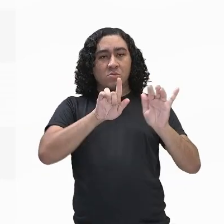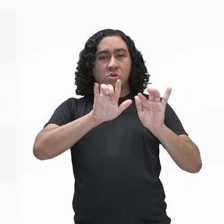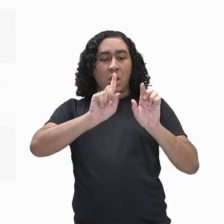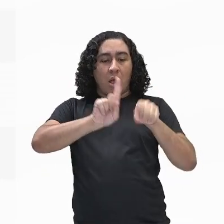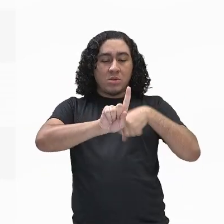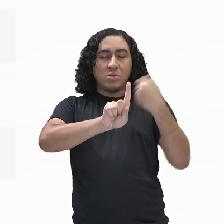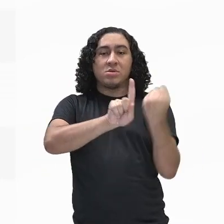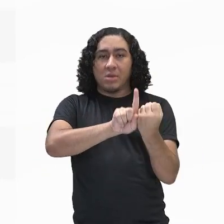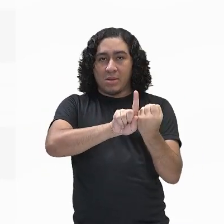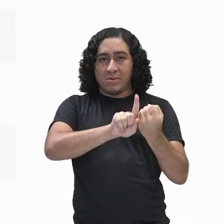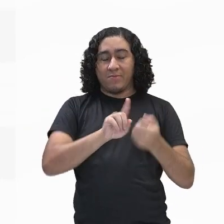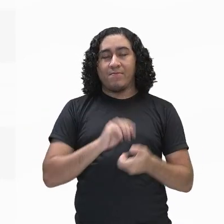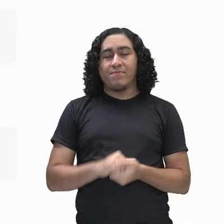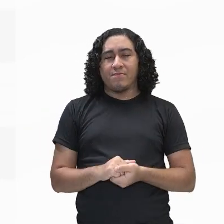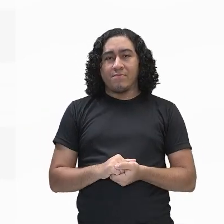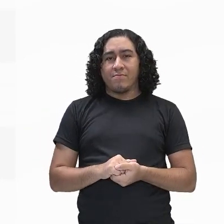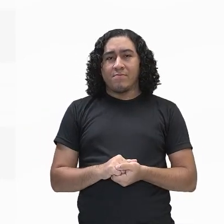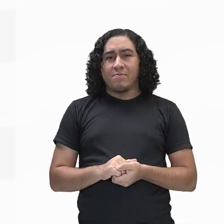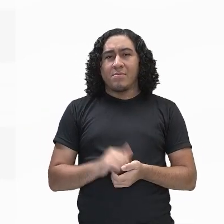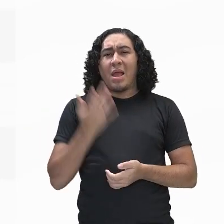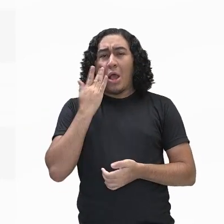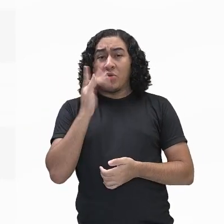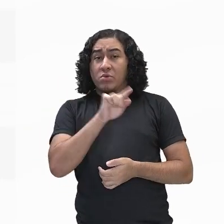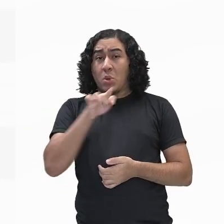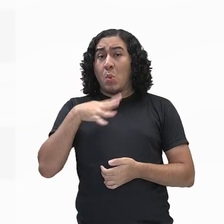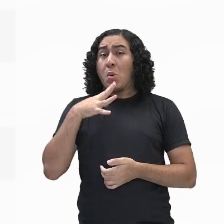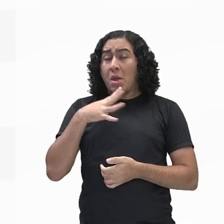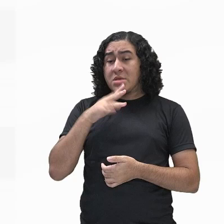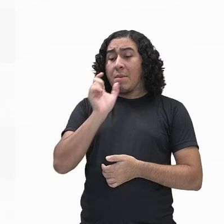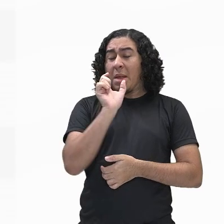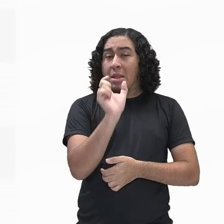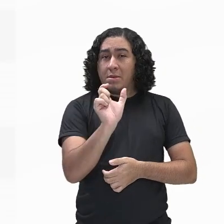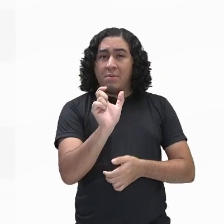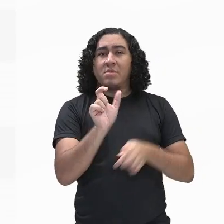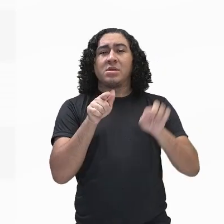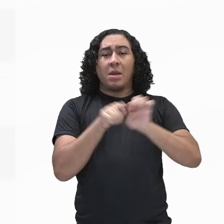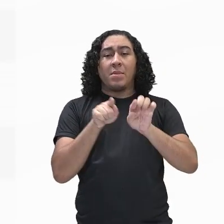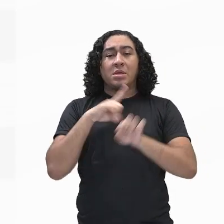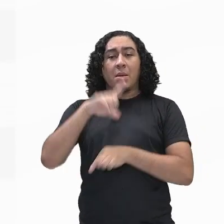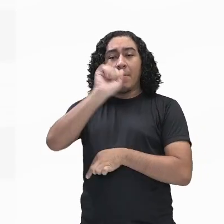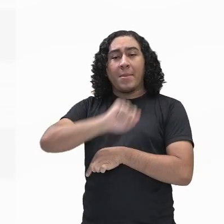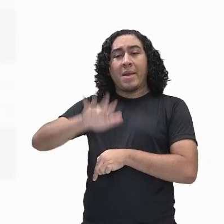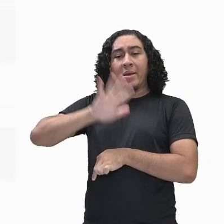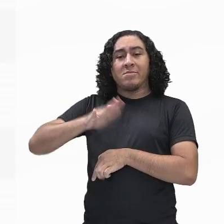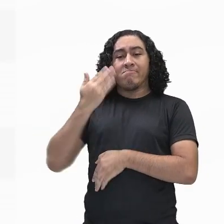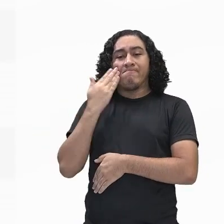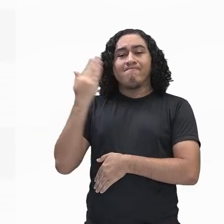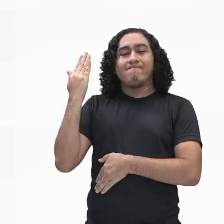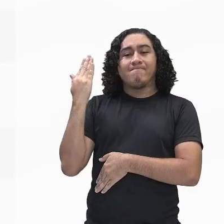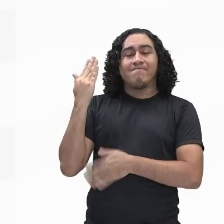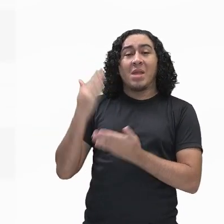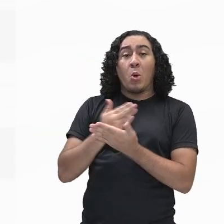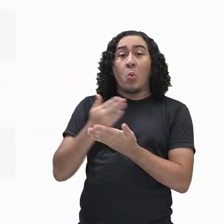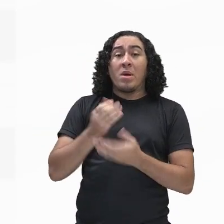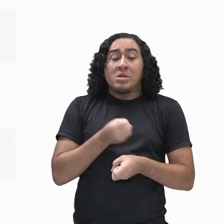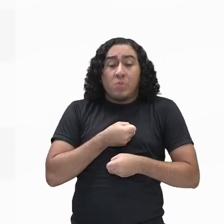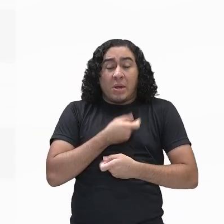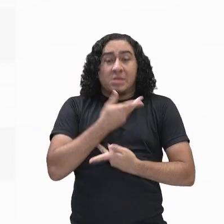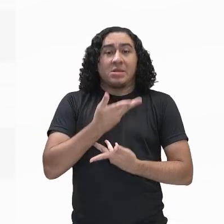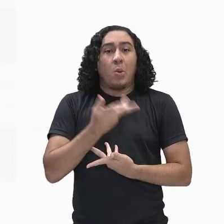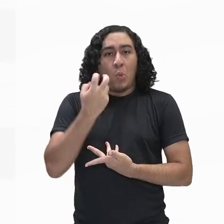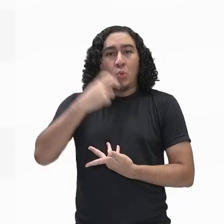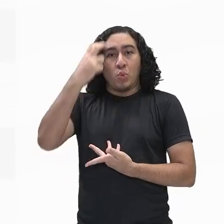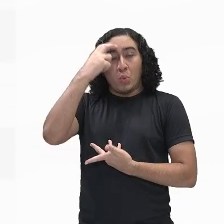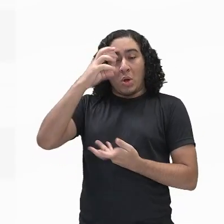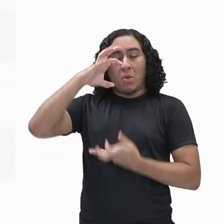ouvido algum conceito relacionado a isso, né? E aí a gente tem ali na imagem, né, algumas manifestações dessa cultura,